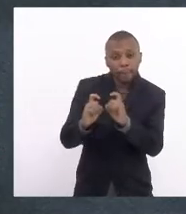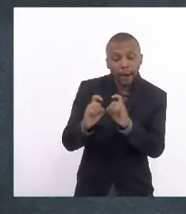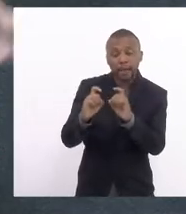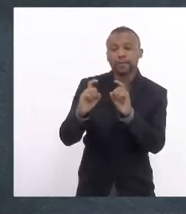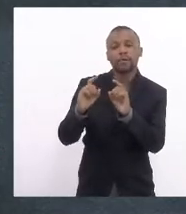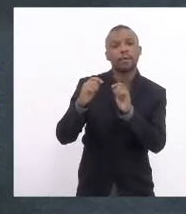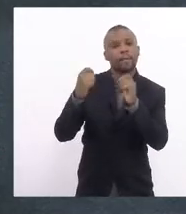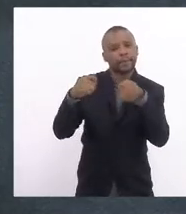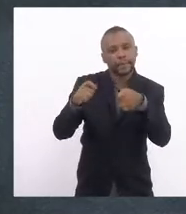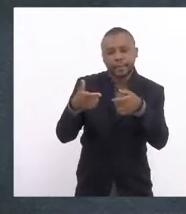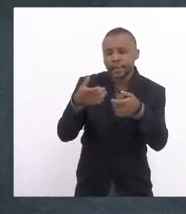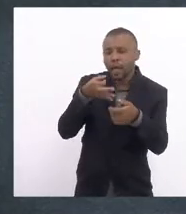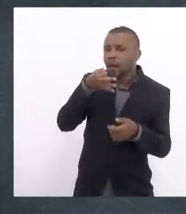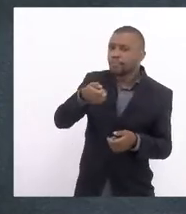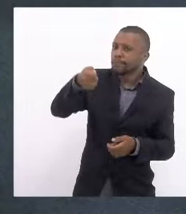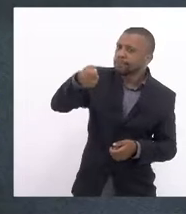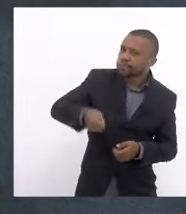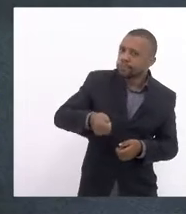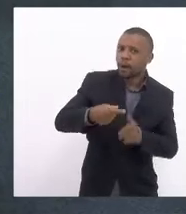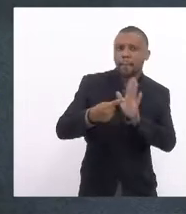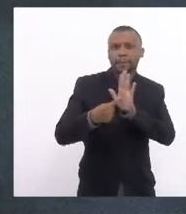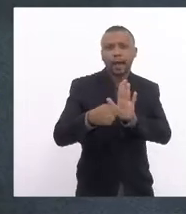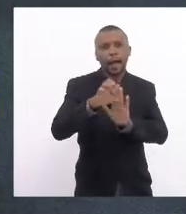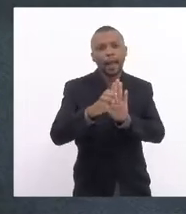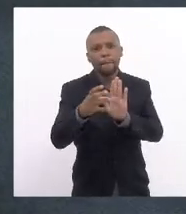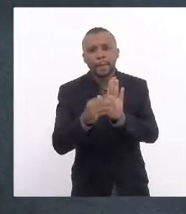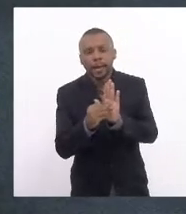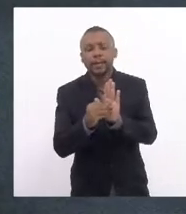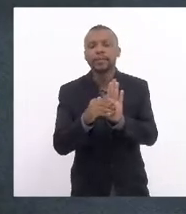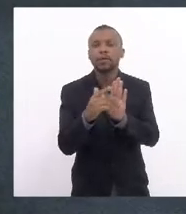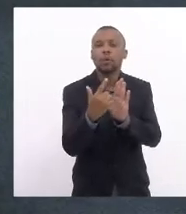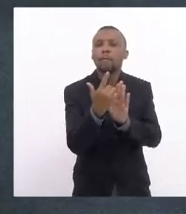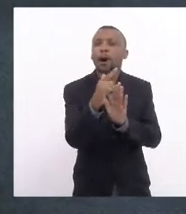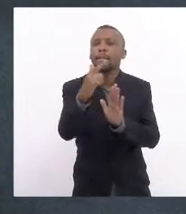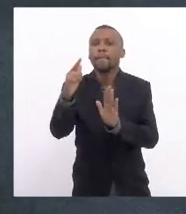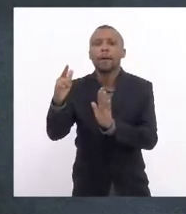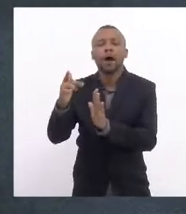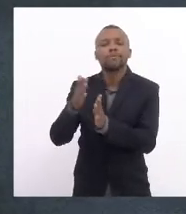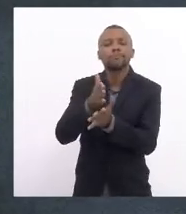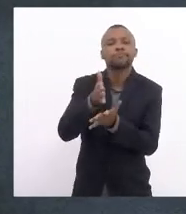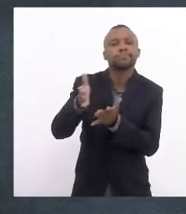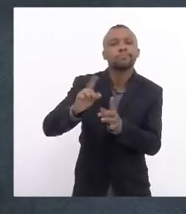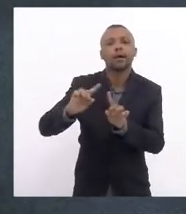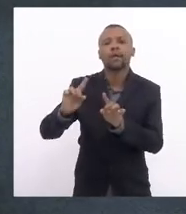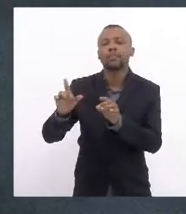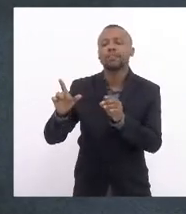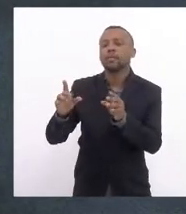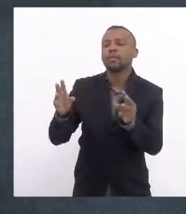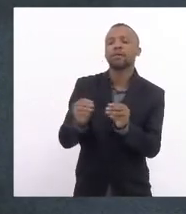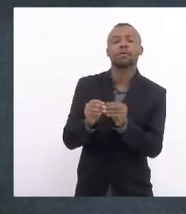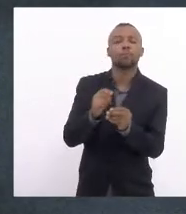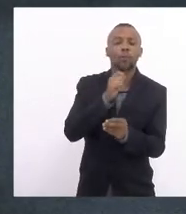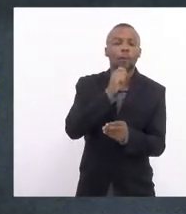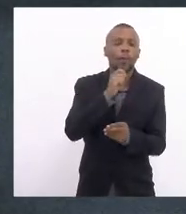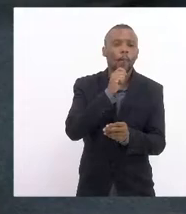outras alternativas, com outras possibilidades. Agora, tem emendas que não constroem nada, tem apenas um caráter